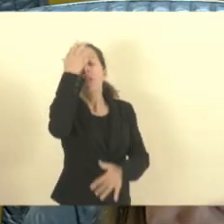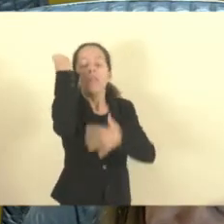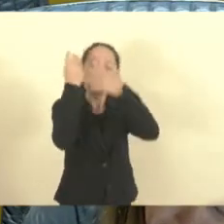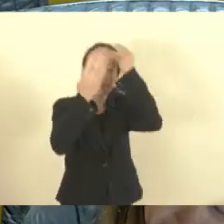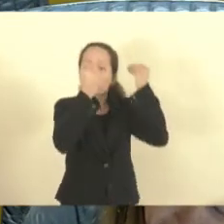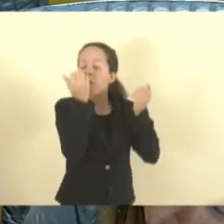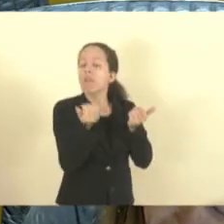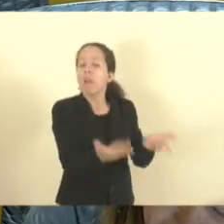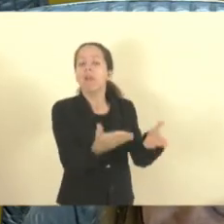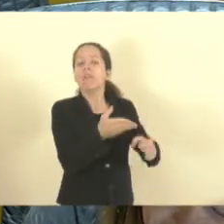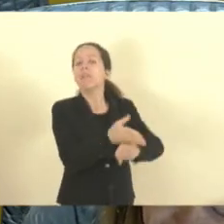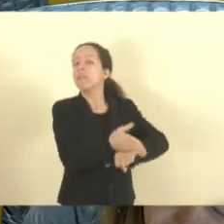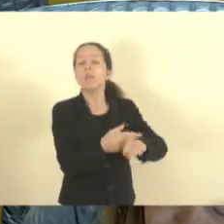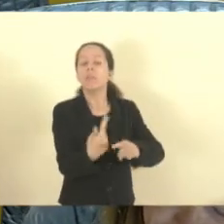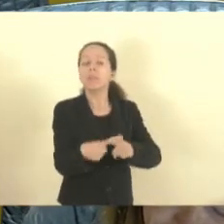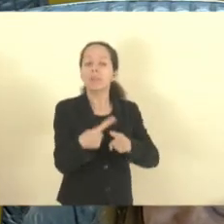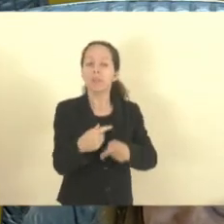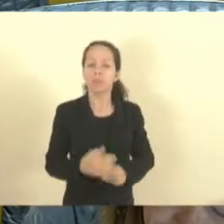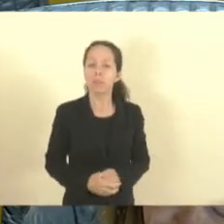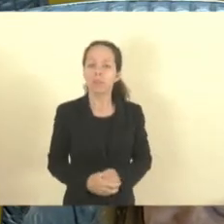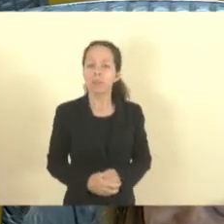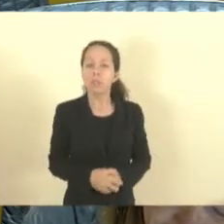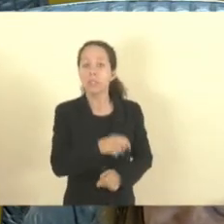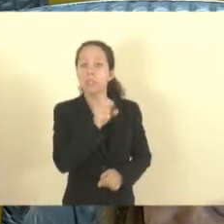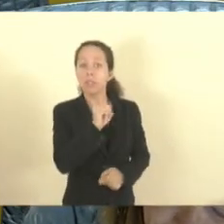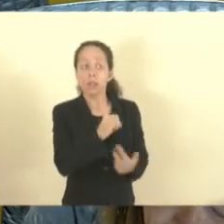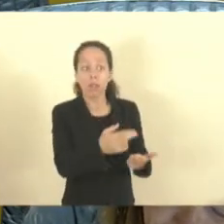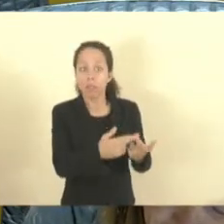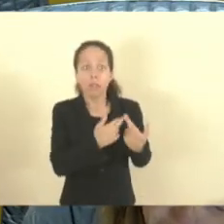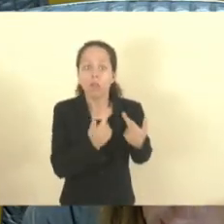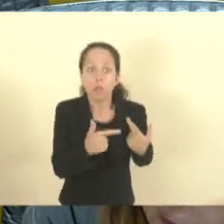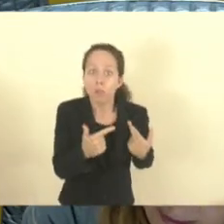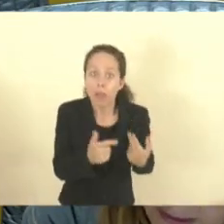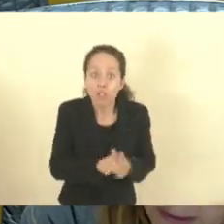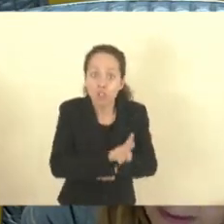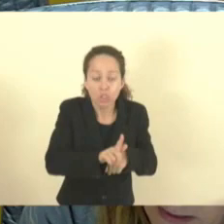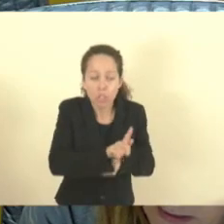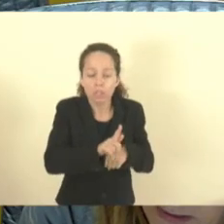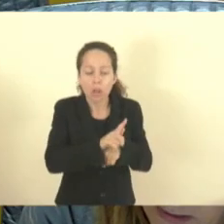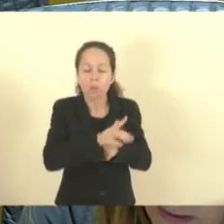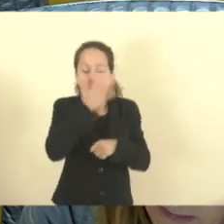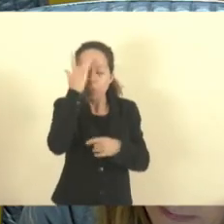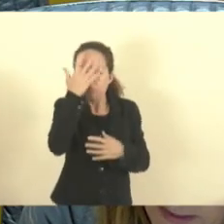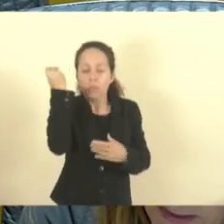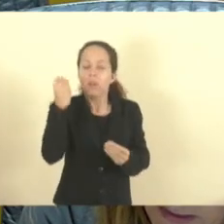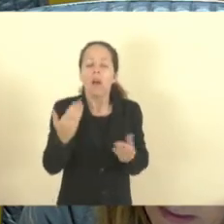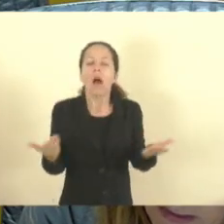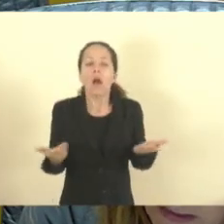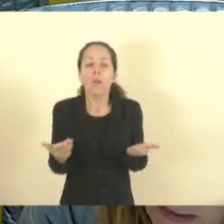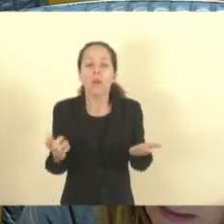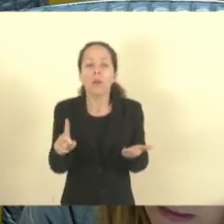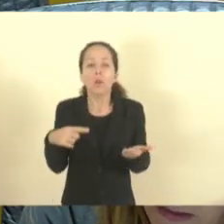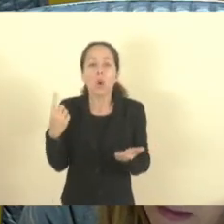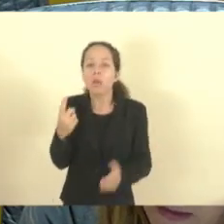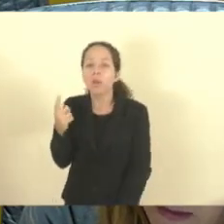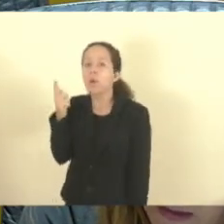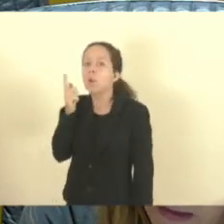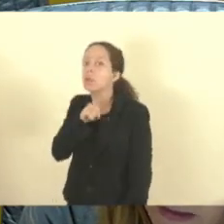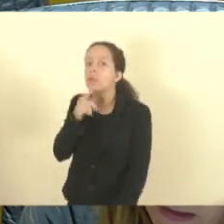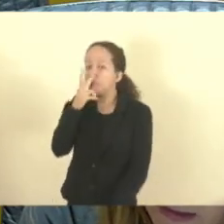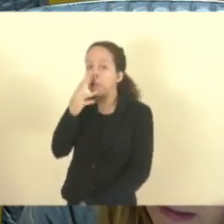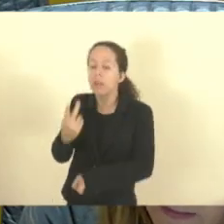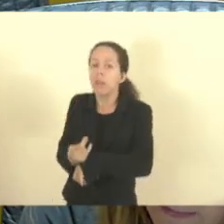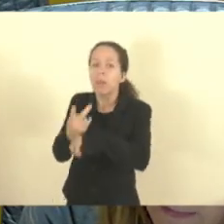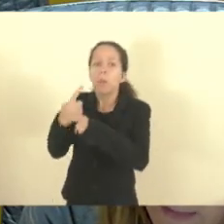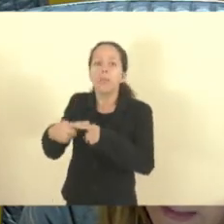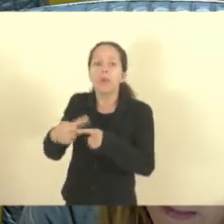Porque a administração pública nessa cidade não funciona, não tem gestão. E nós agora ganhamos mais uma honra aí, por conta do